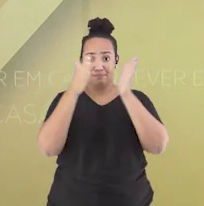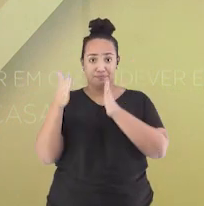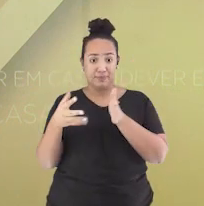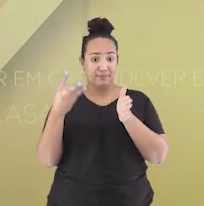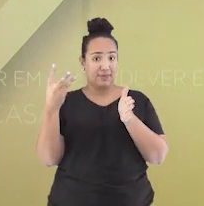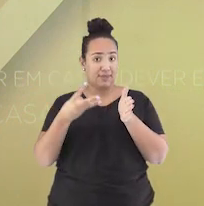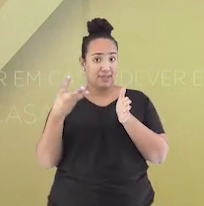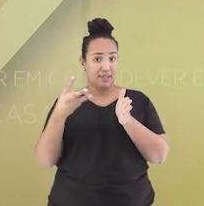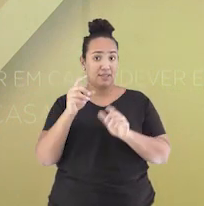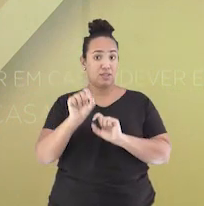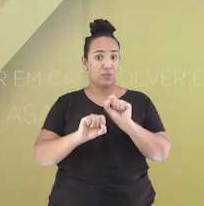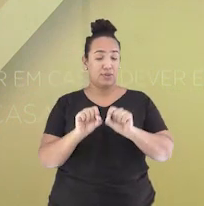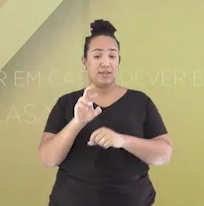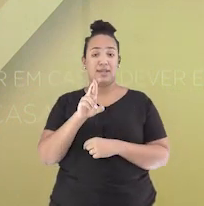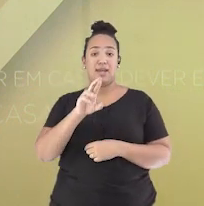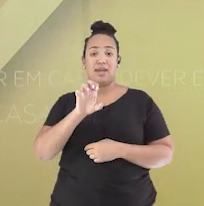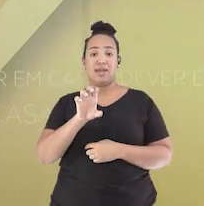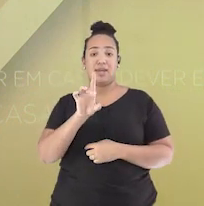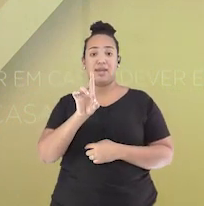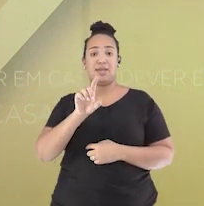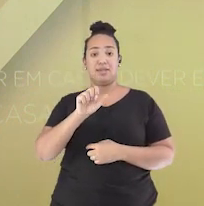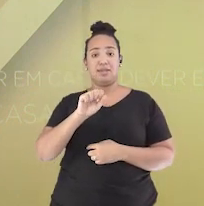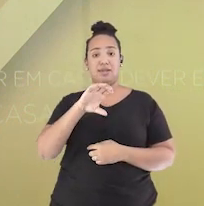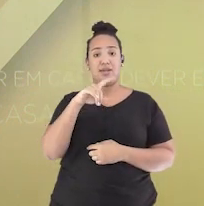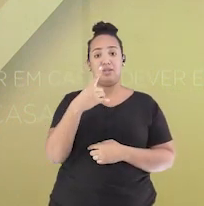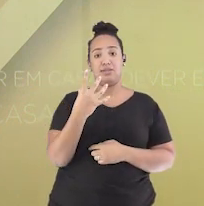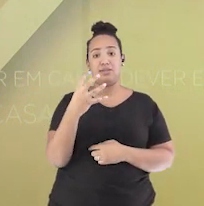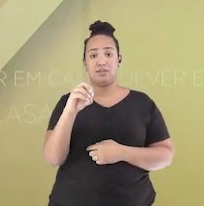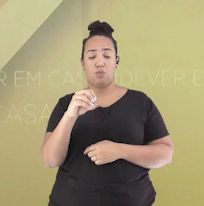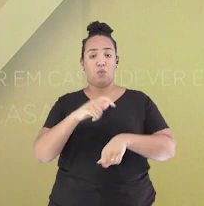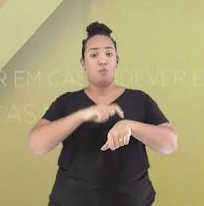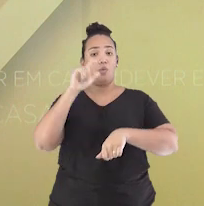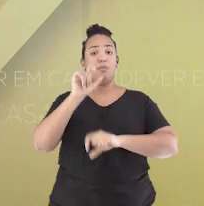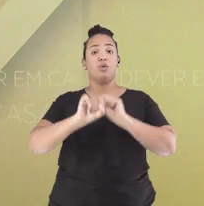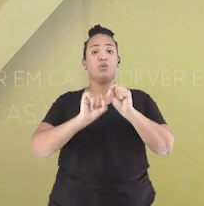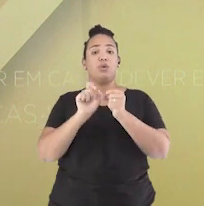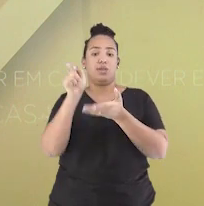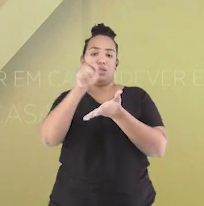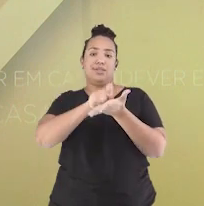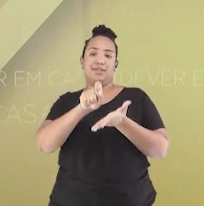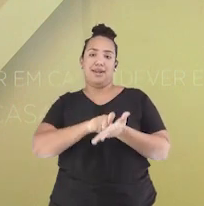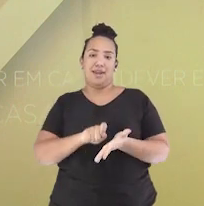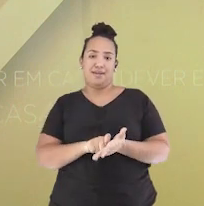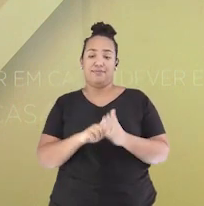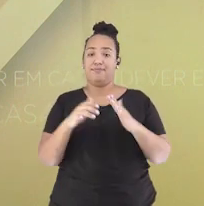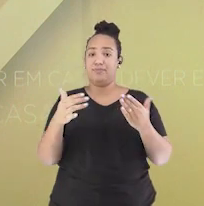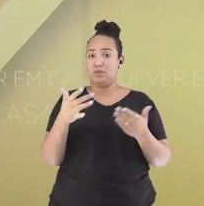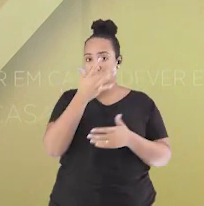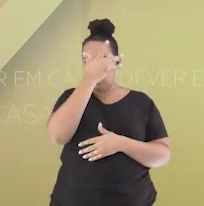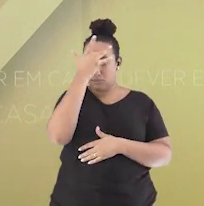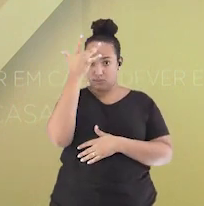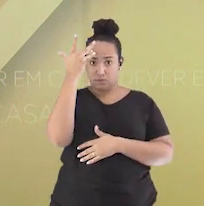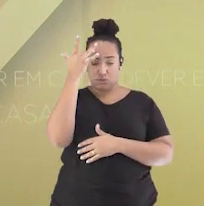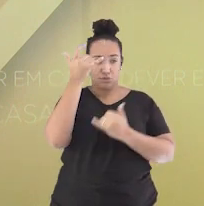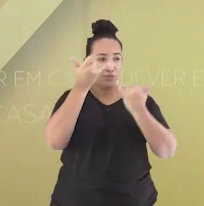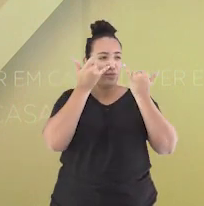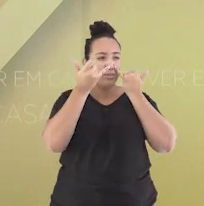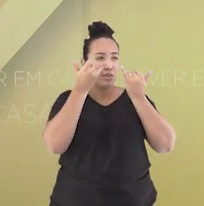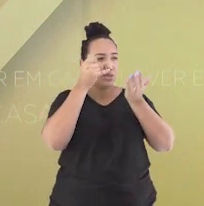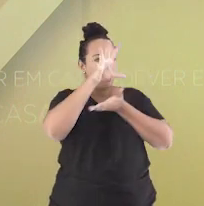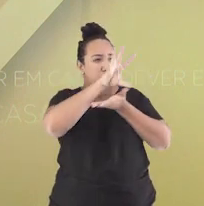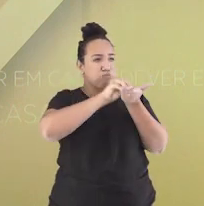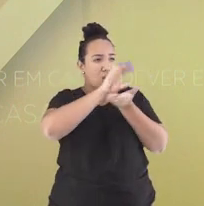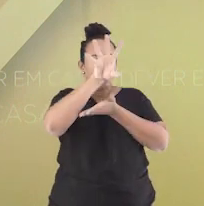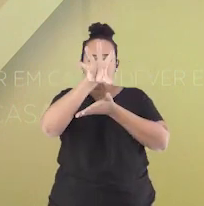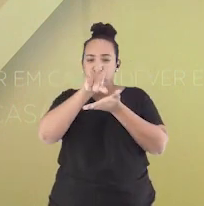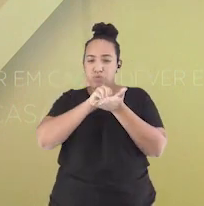passo, temos a redação, que é o momento da escrita do texto. Nessa fase, o jornalista transforma todos os dados e